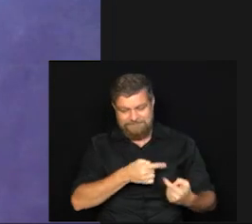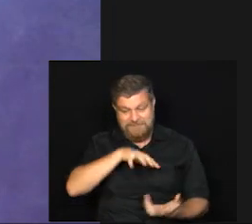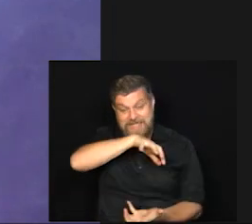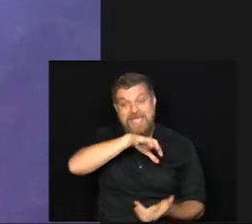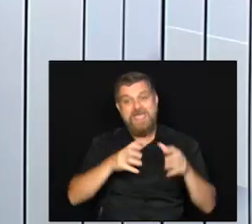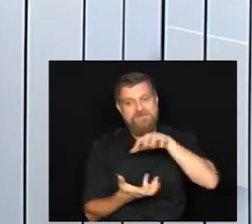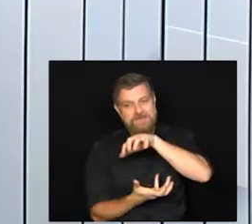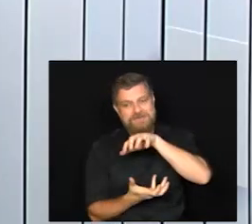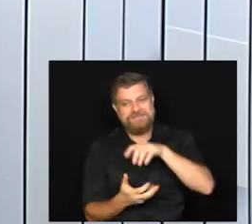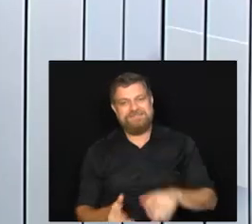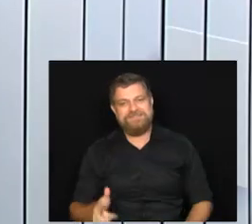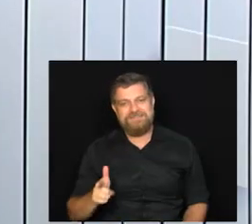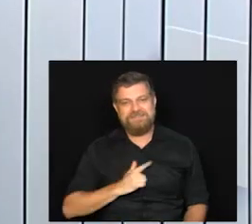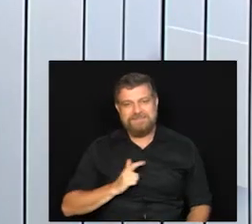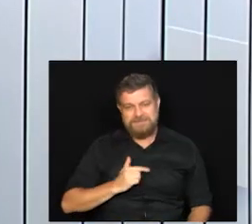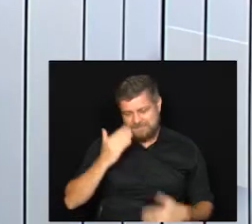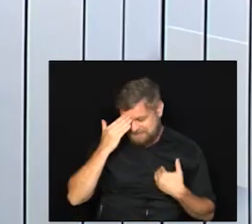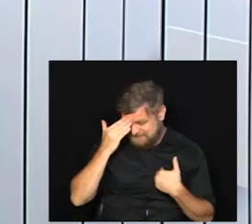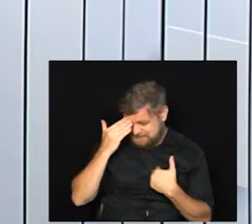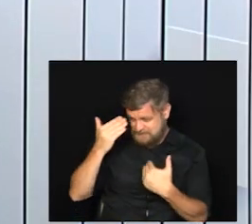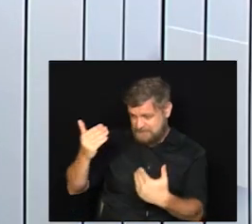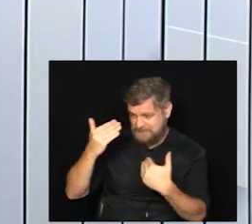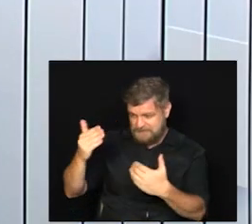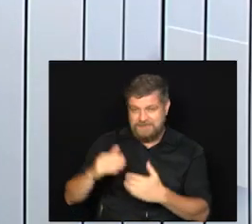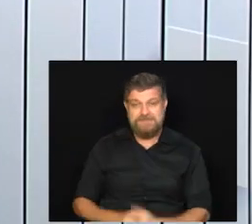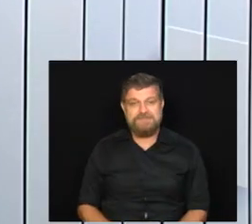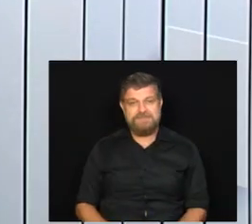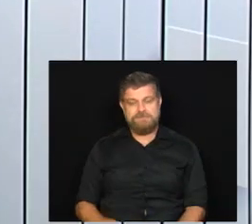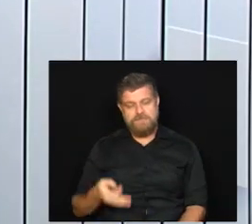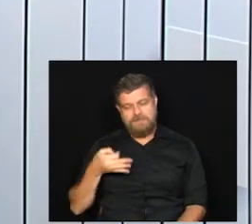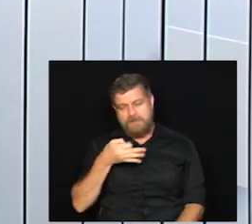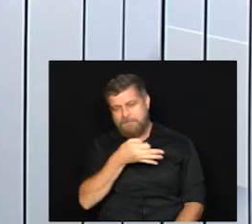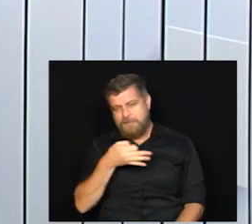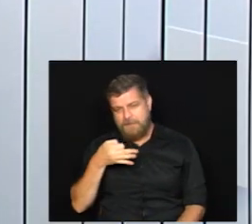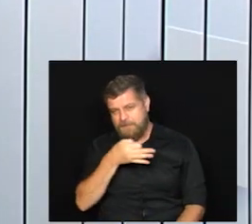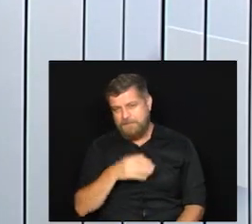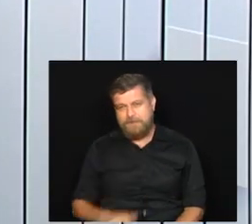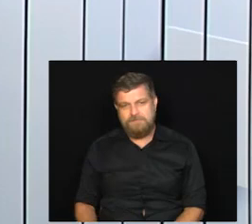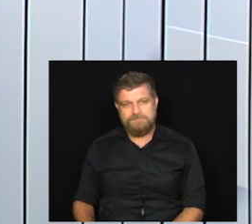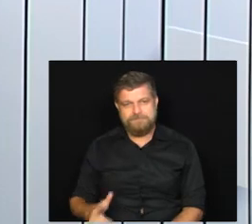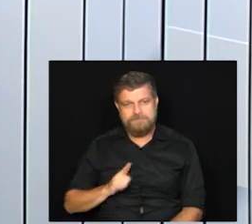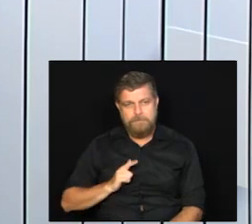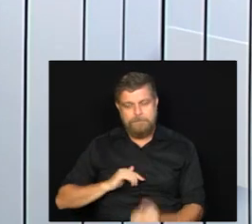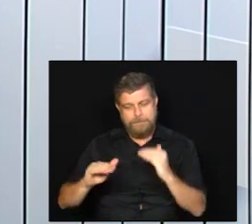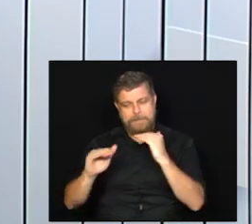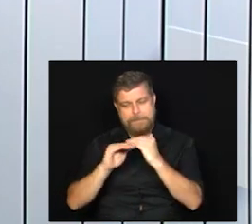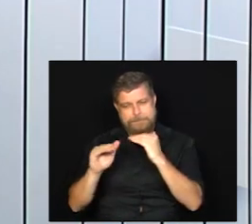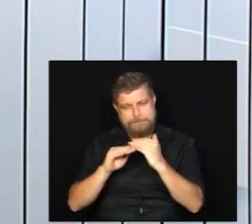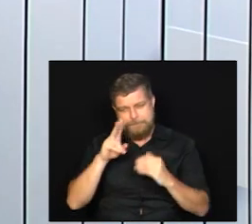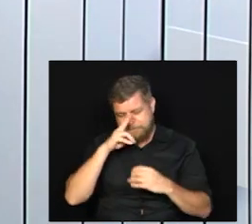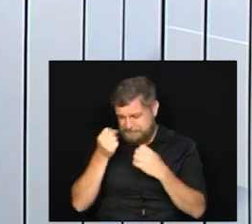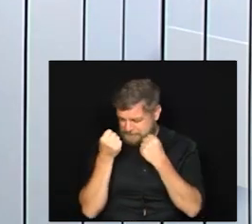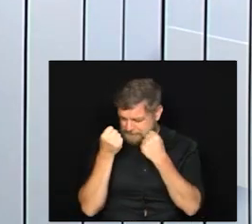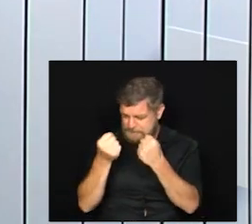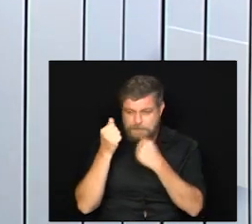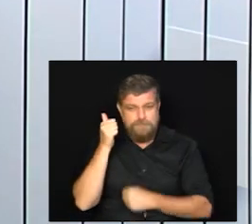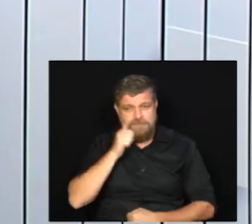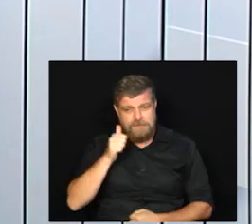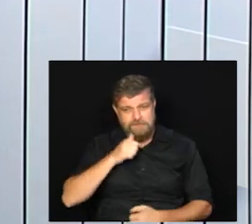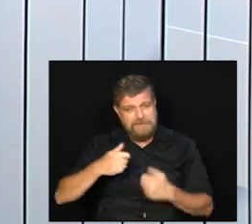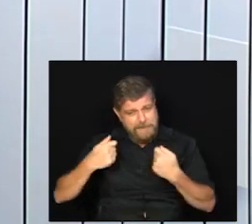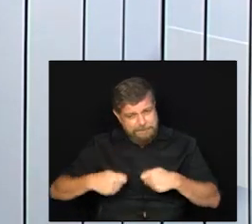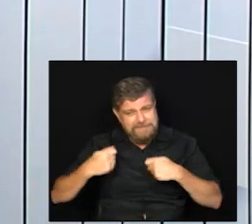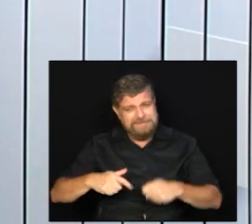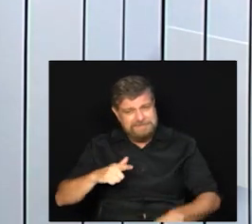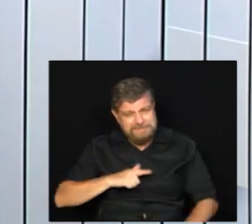aqui agradecemos ao Welly Carvalho, falando aí sobre esta igualdade, sobre a força, né, que as mulheres precisam